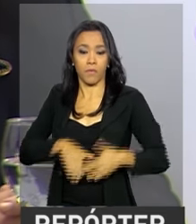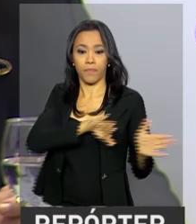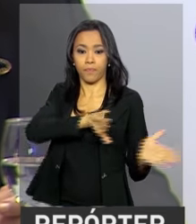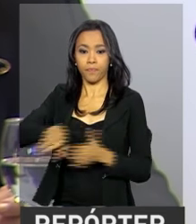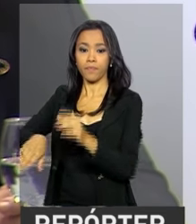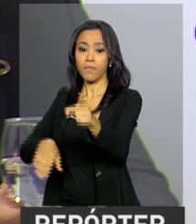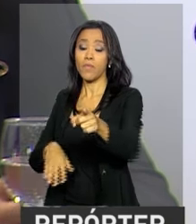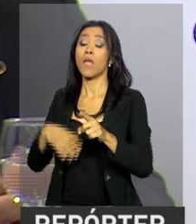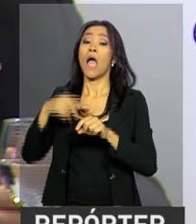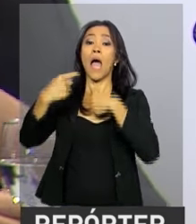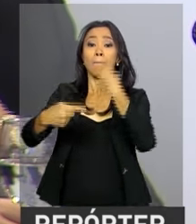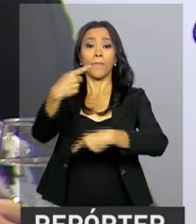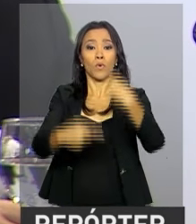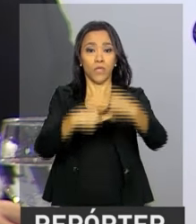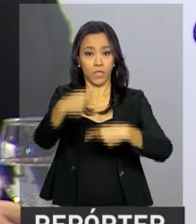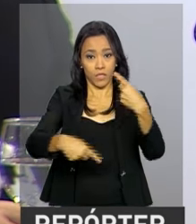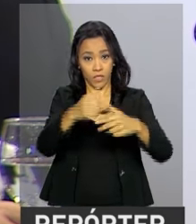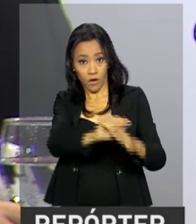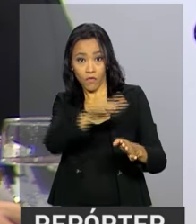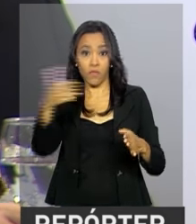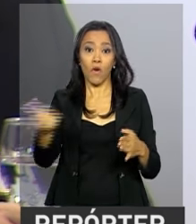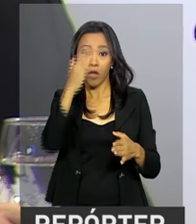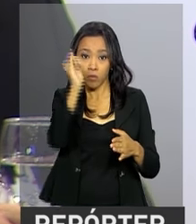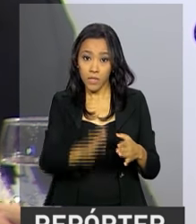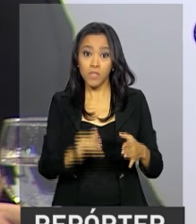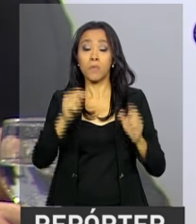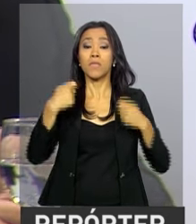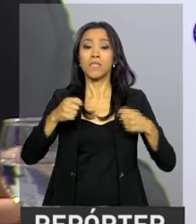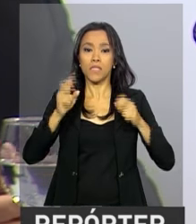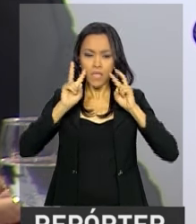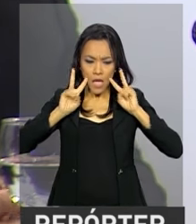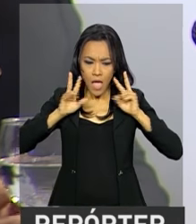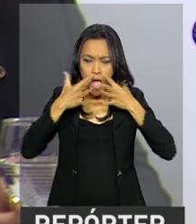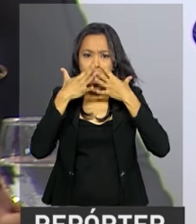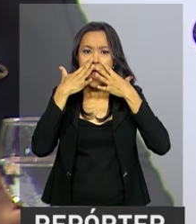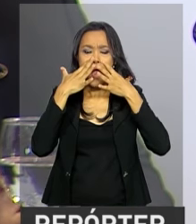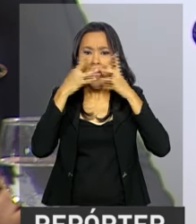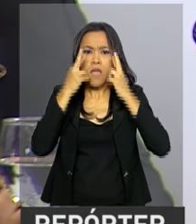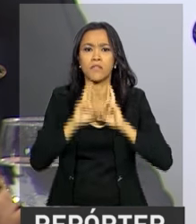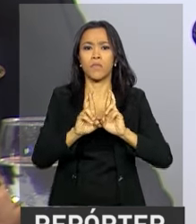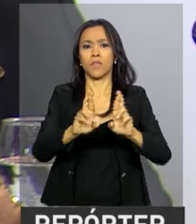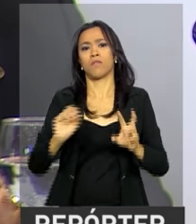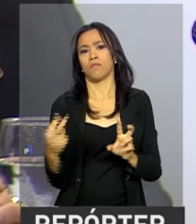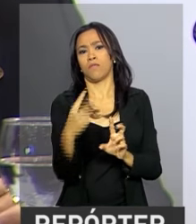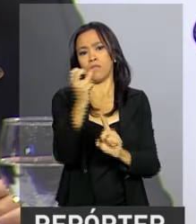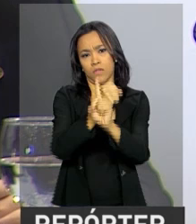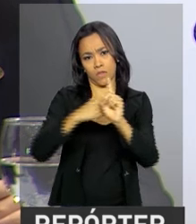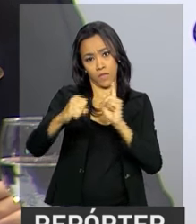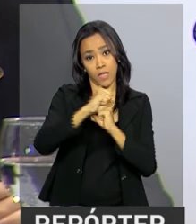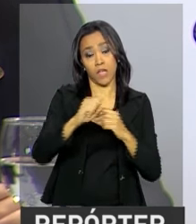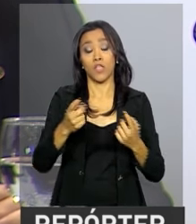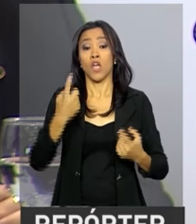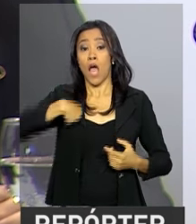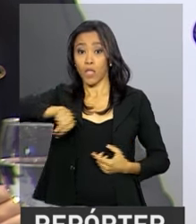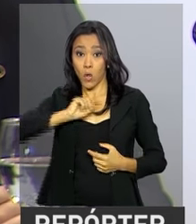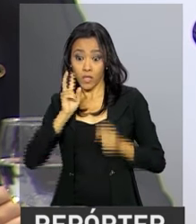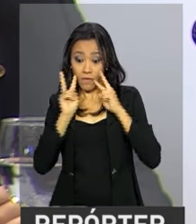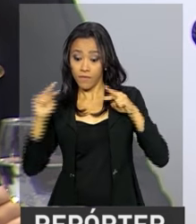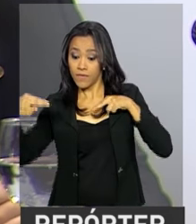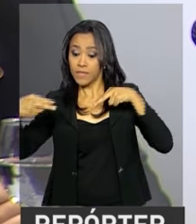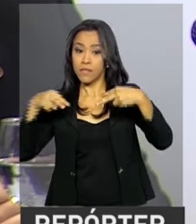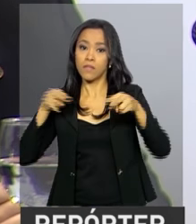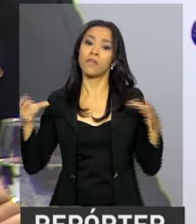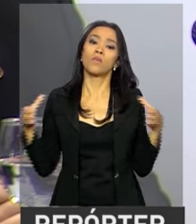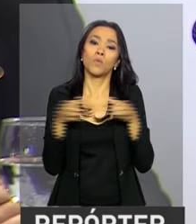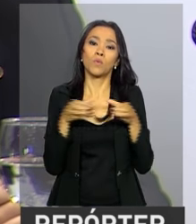serviço dos valores e dos interesses da sociedade, pois nossa visão sobre a CPLP não poderia apontar em outra